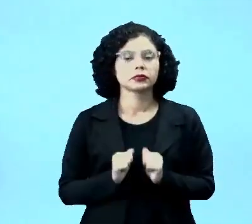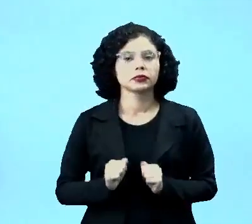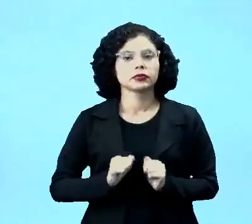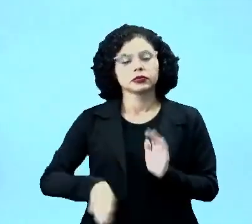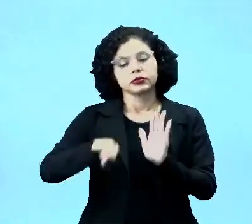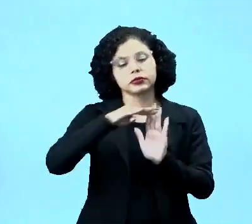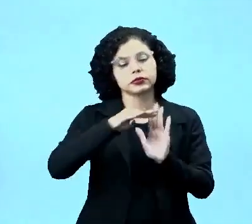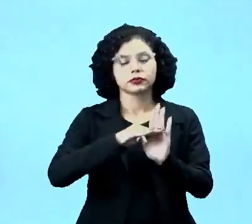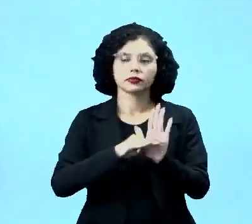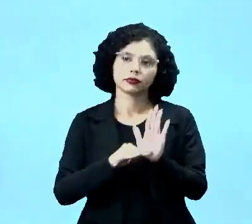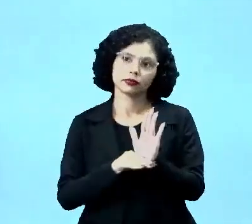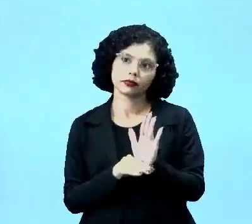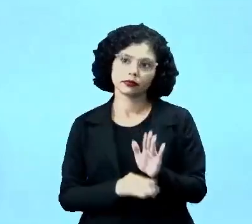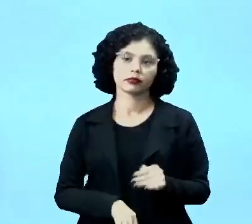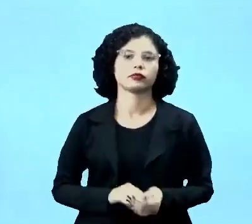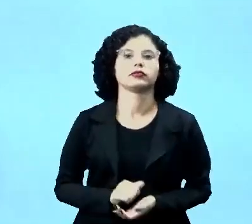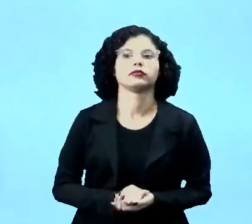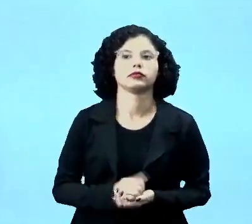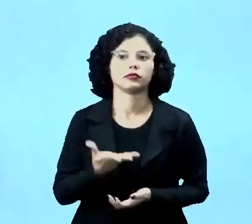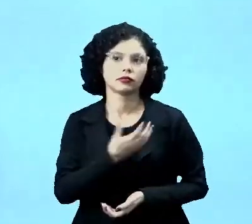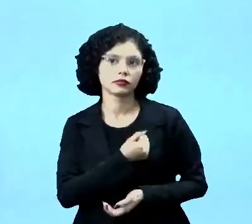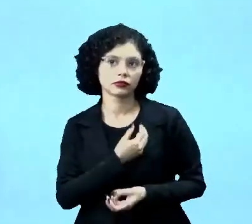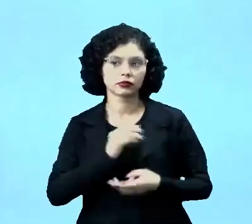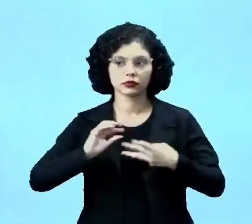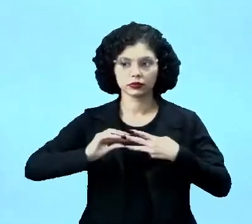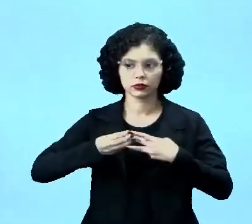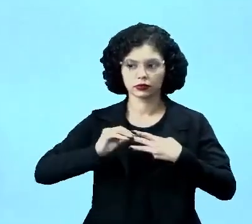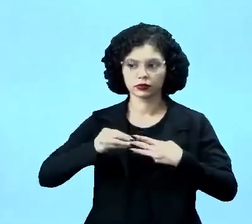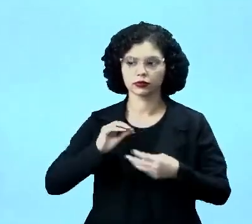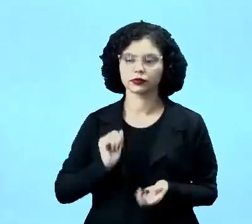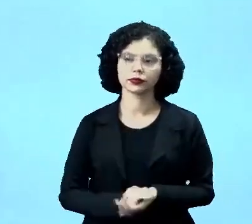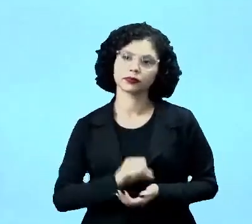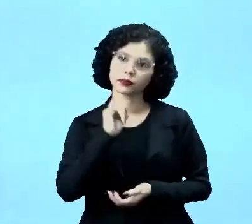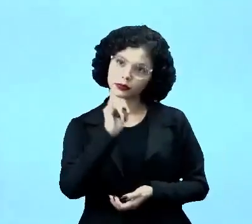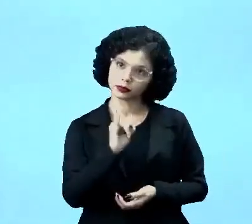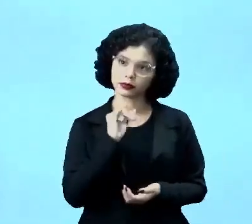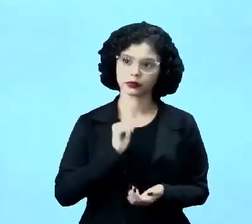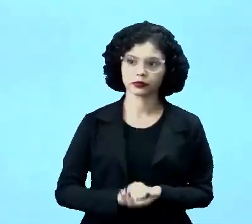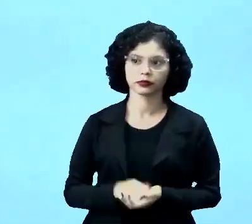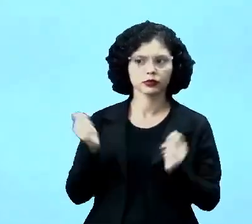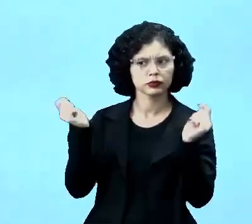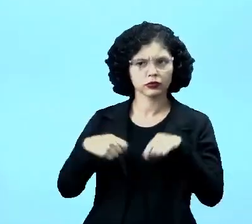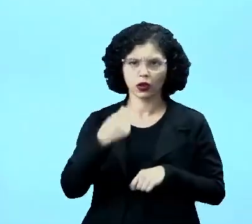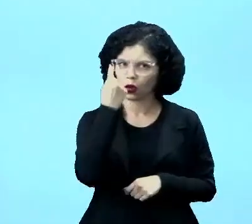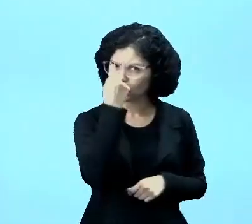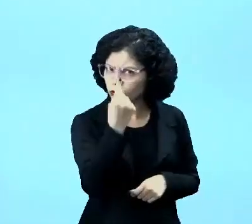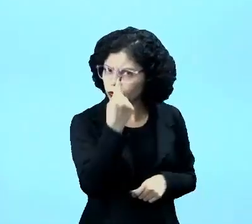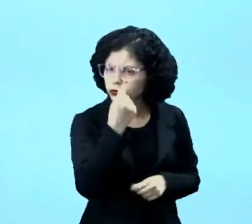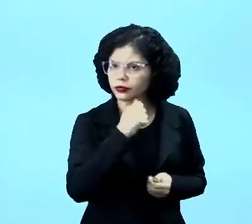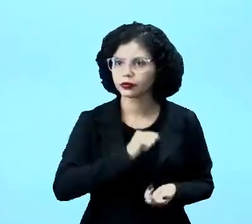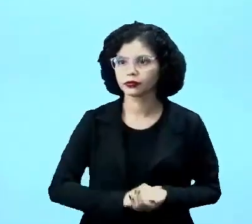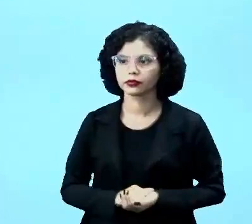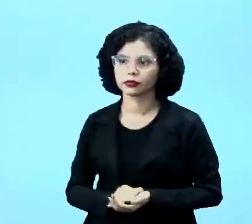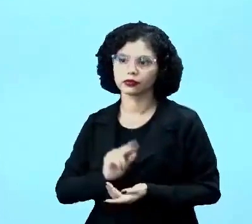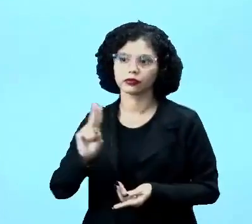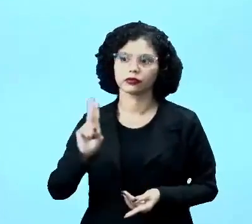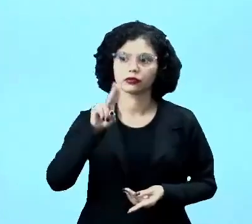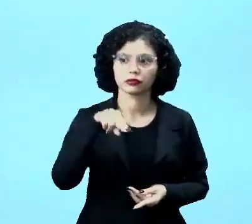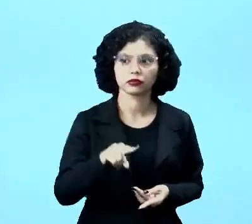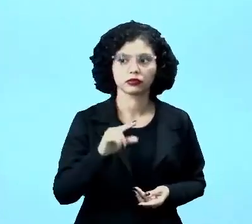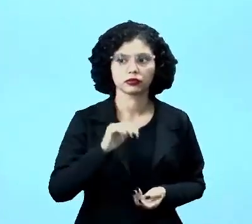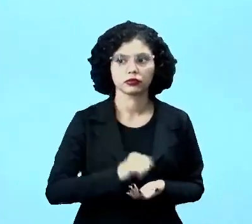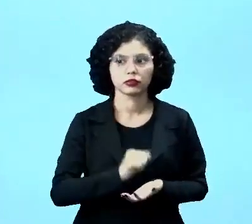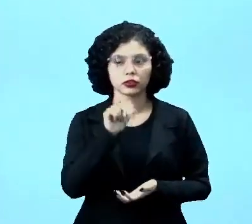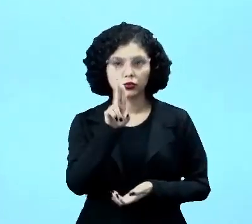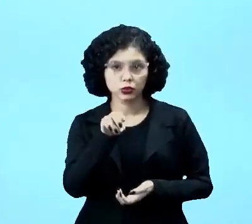a classificação quanto ao número de células. Se esse indivíduo só possuir uma célula, nós vamos chamar de